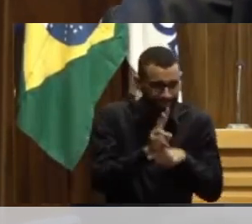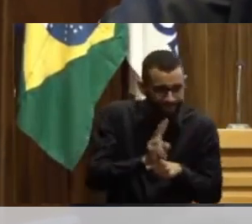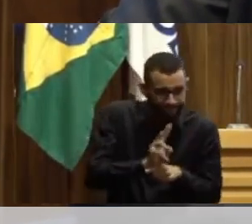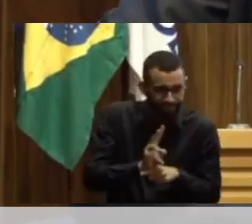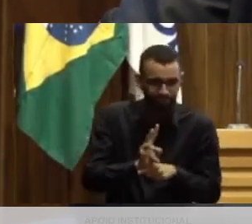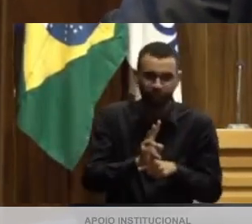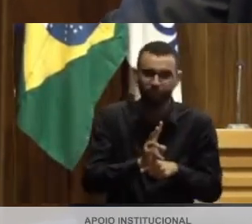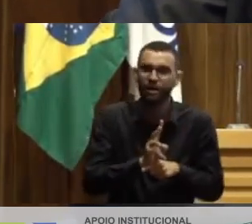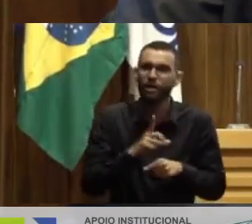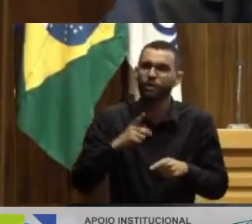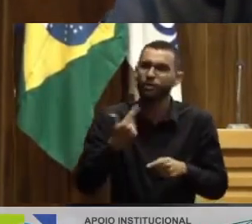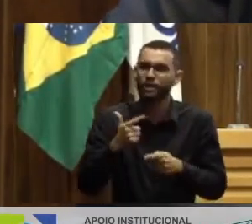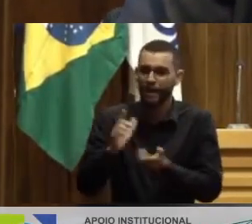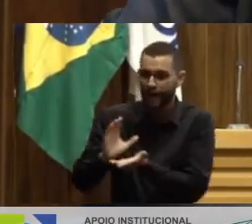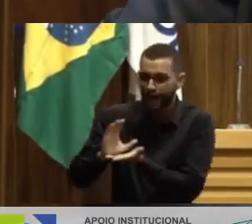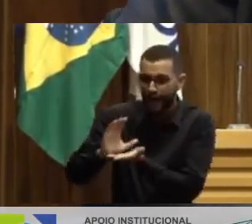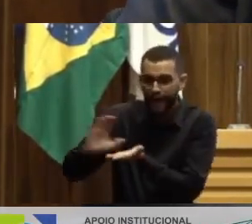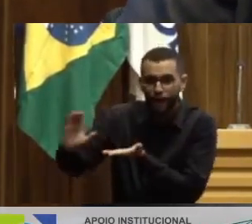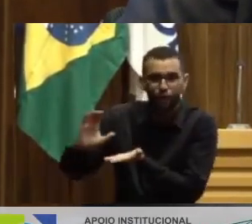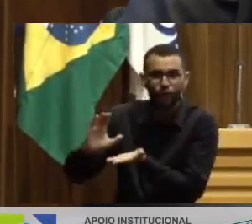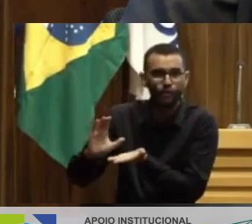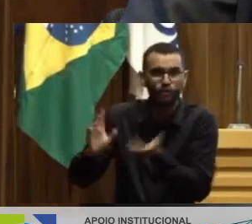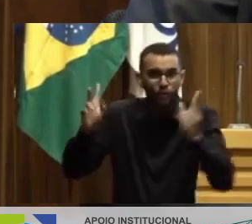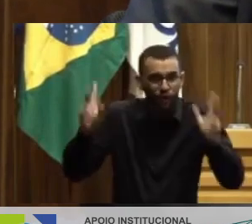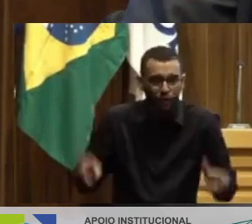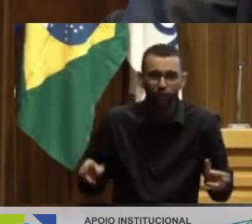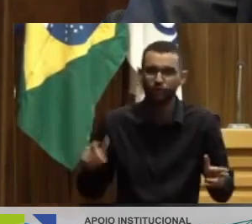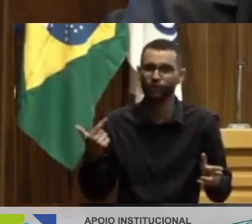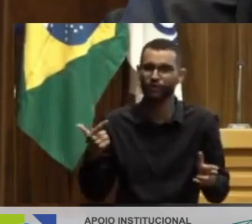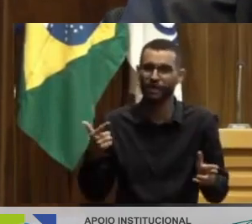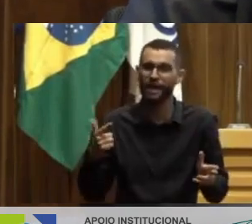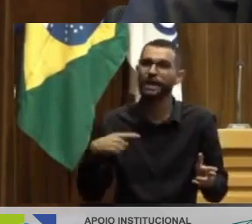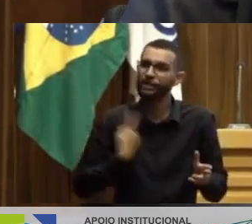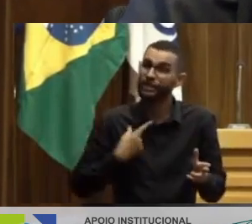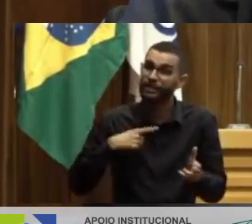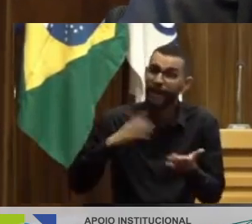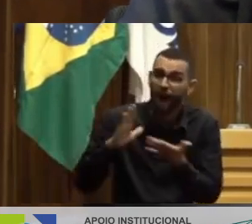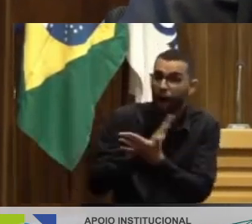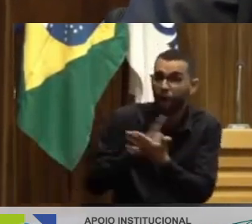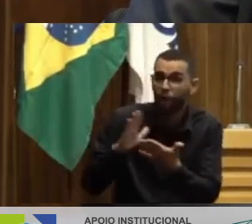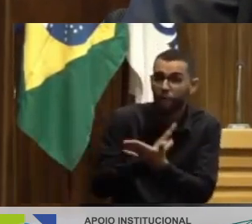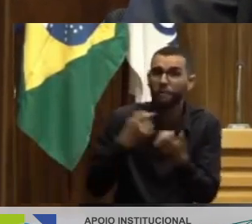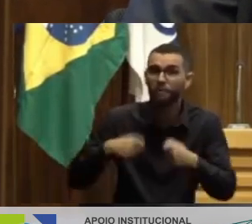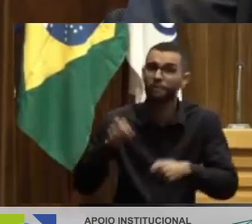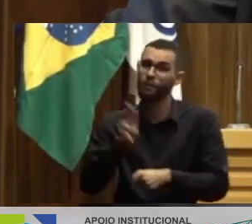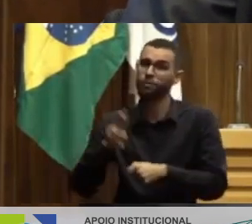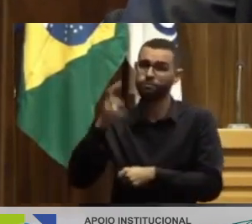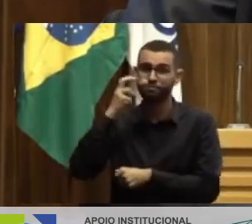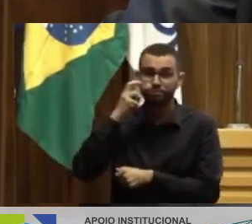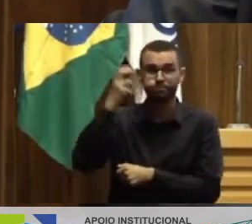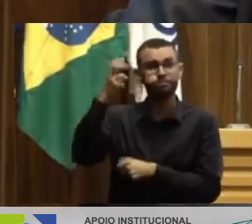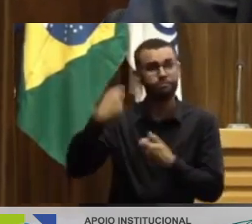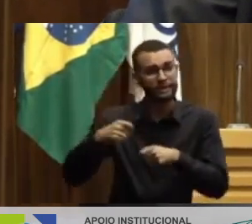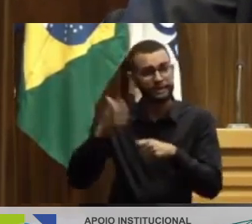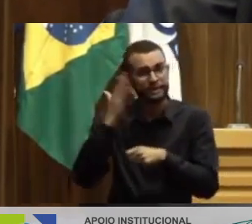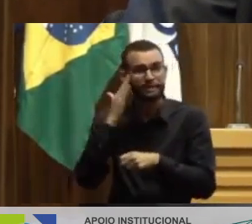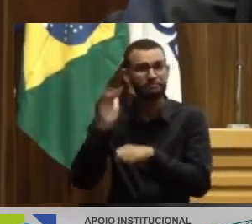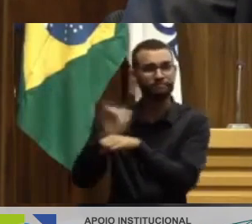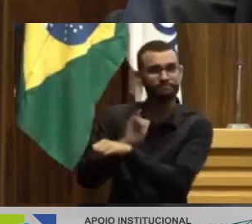nós estamos vendo, nós temos alguma e temos que usar com muita inteligência. Mas o que nós estamos assistindo é